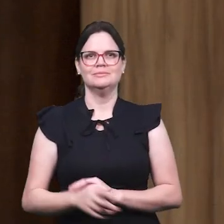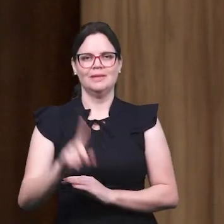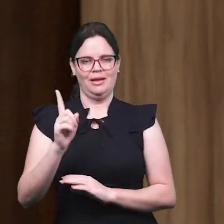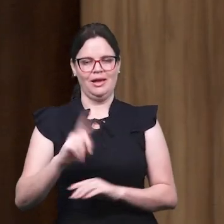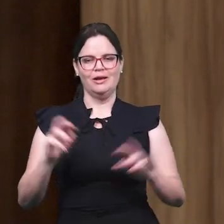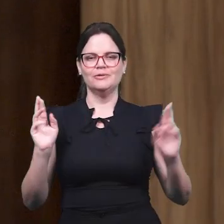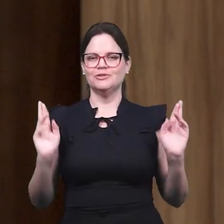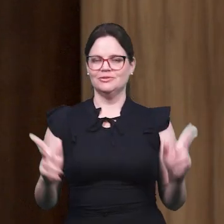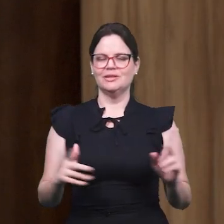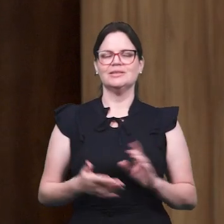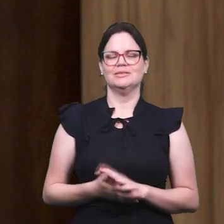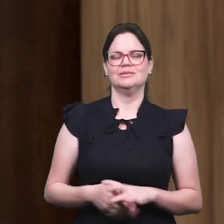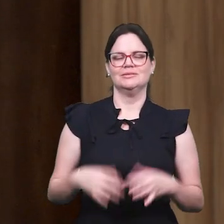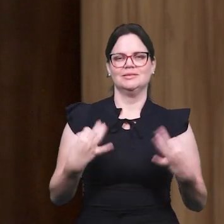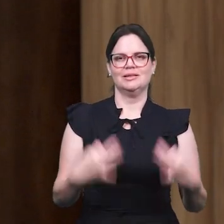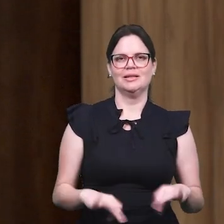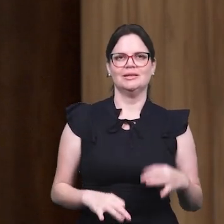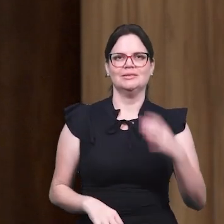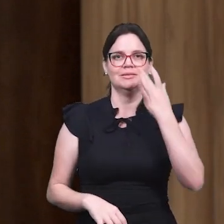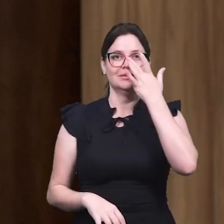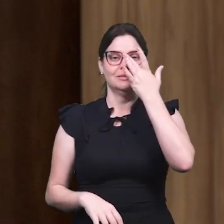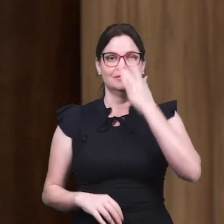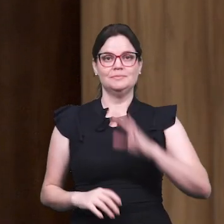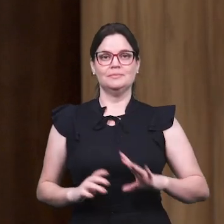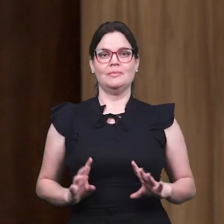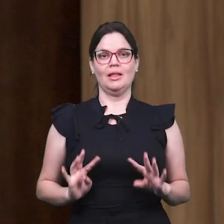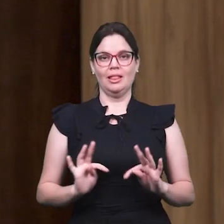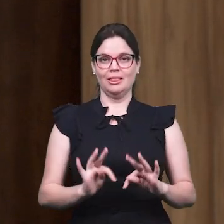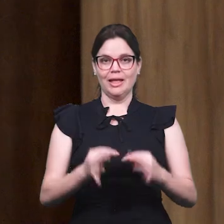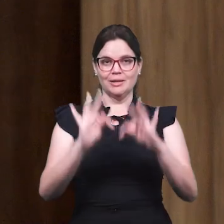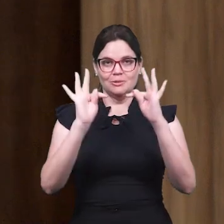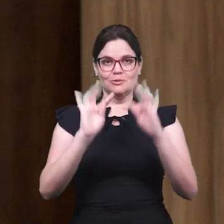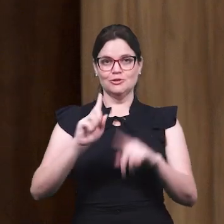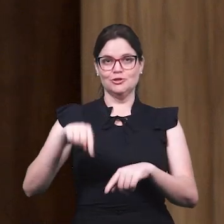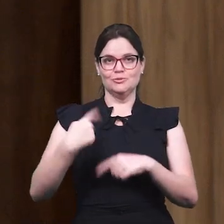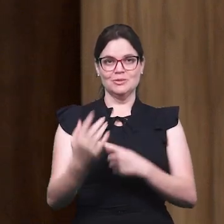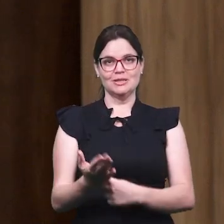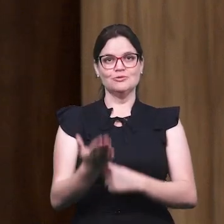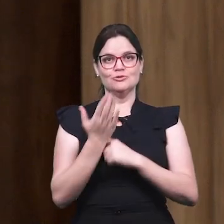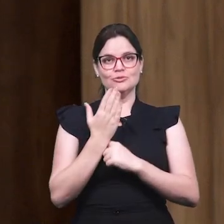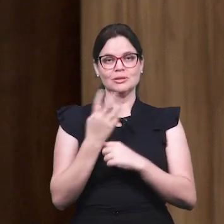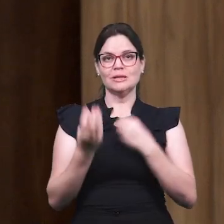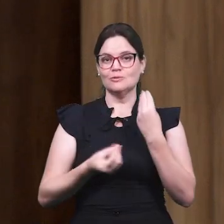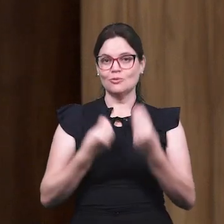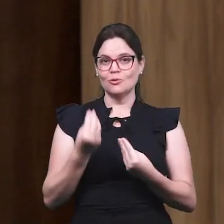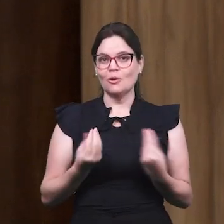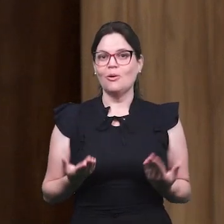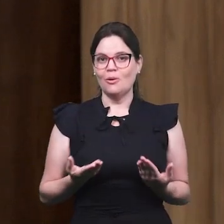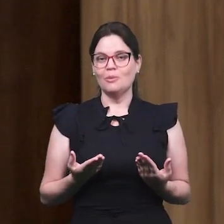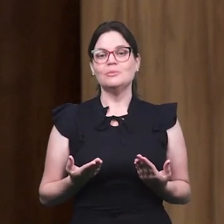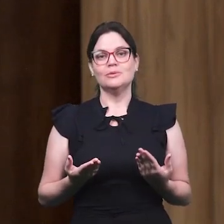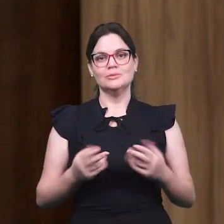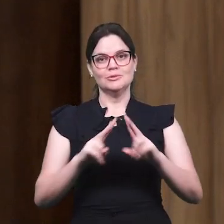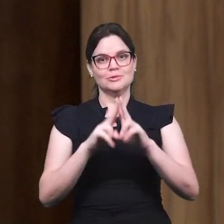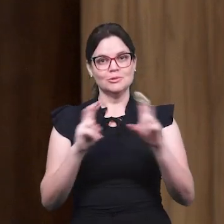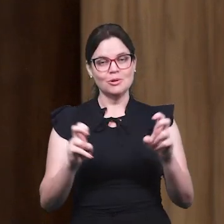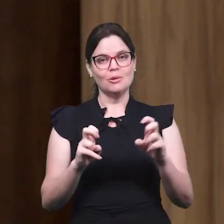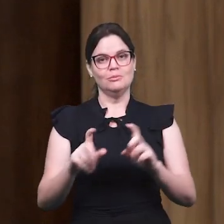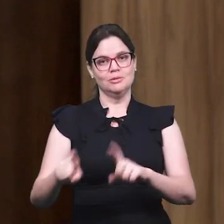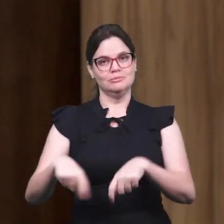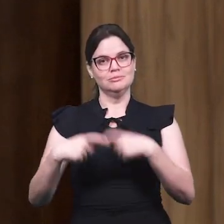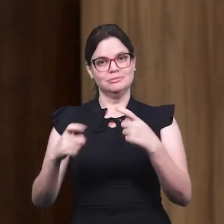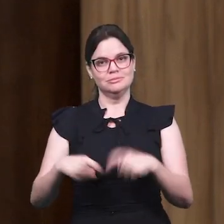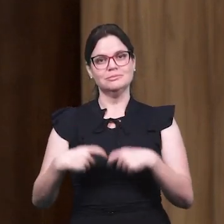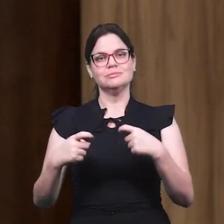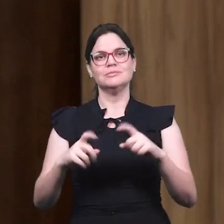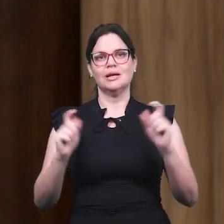diferencial grande, né, Com doutor? certeza. É a tecnologia, né, na evolução de produtos, de insumos agrícolas que está